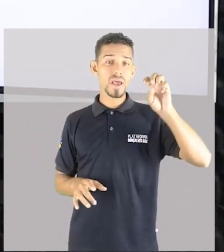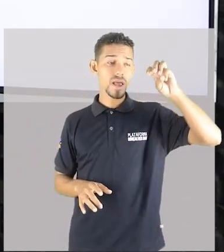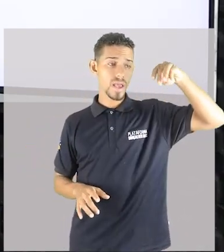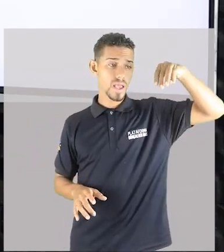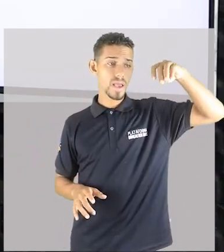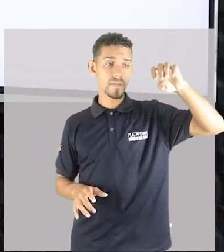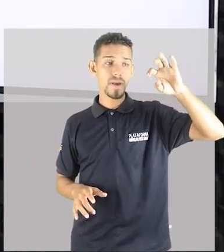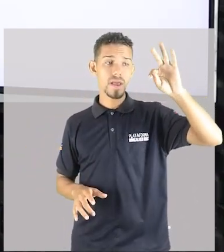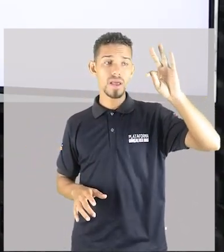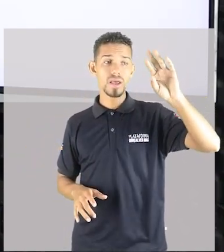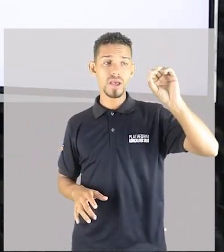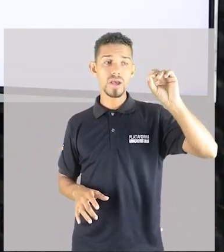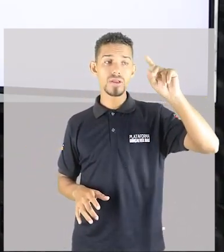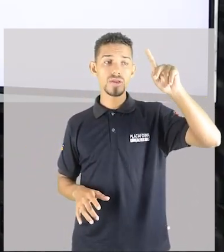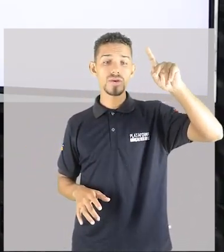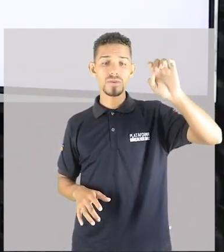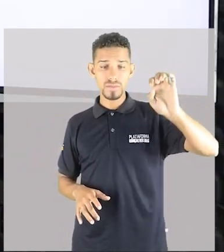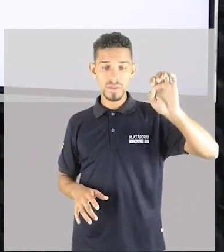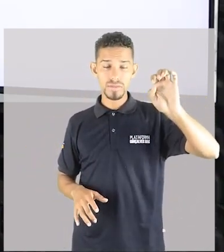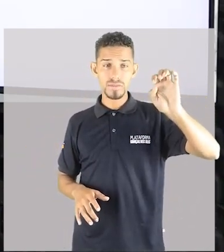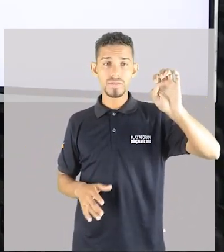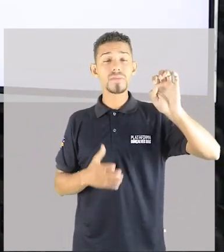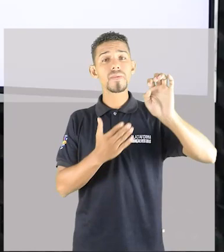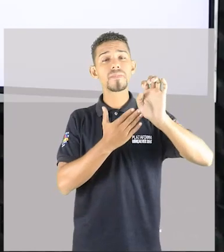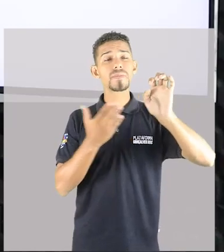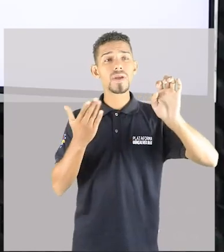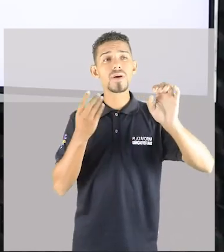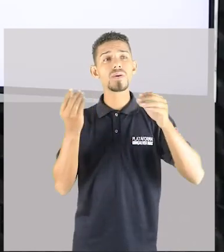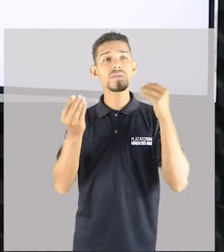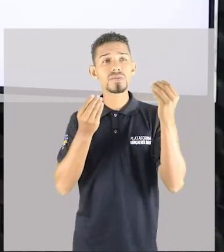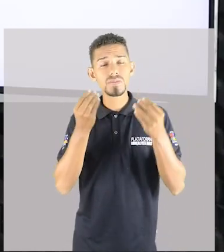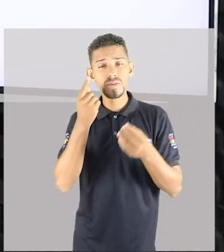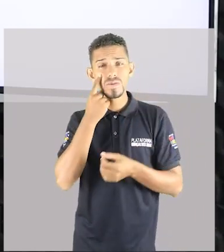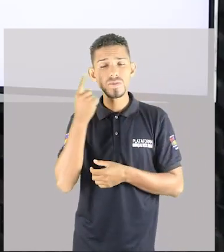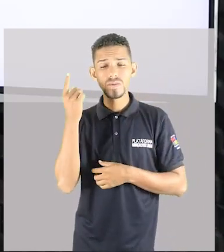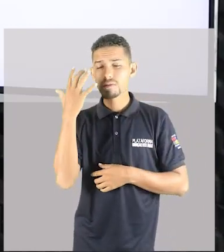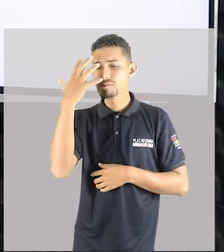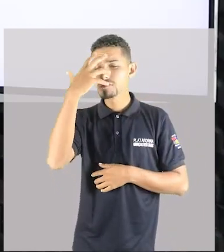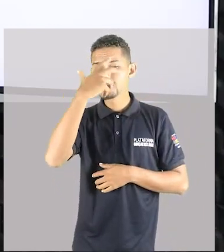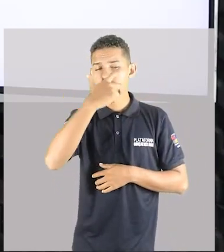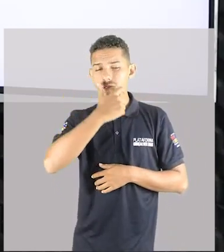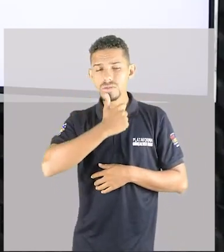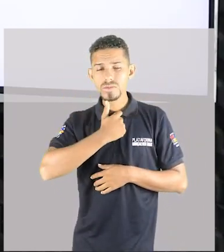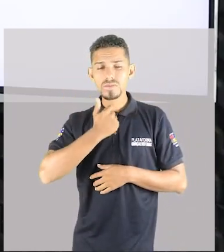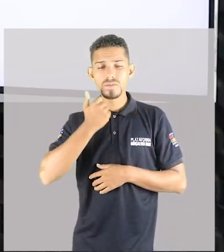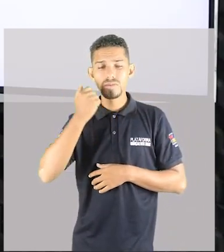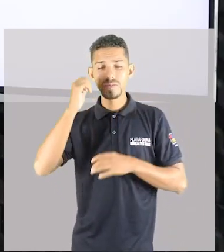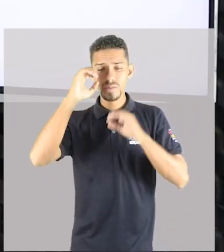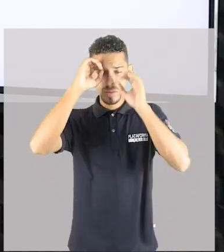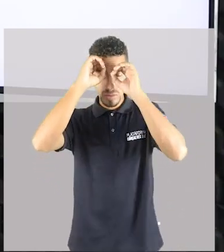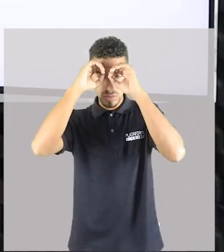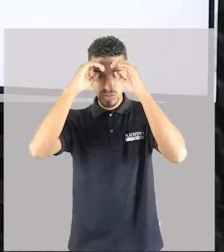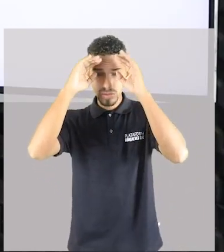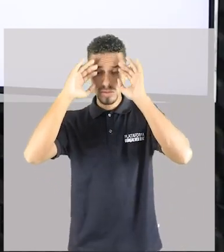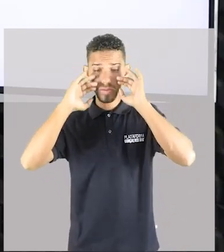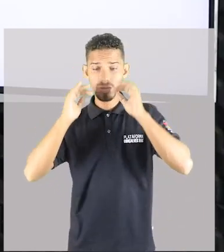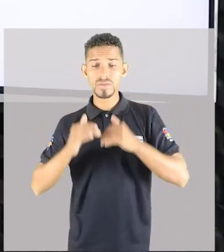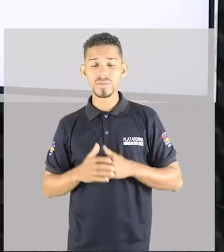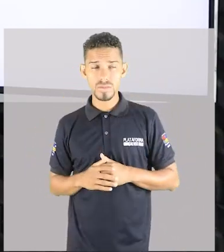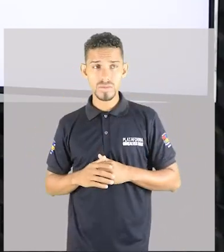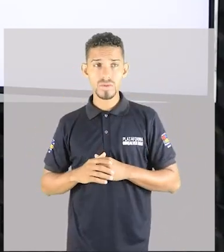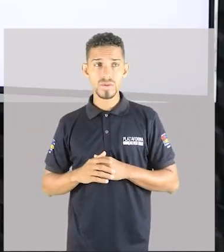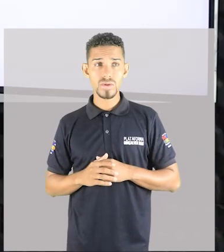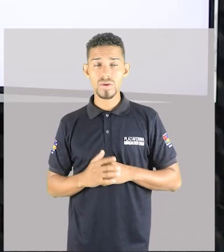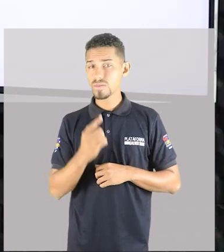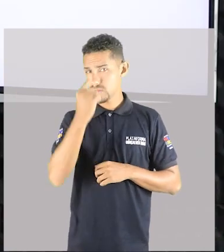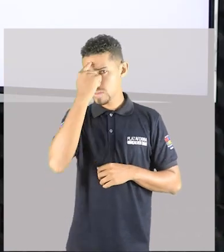um olho, uma pessoa com visão normal. Olha a esfericidade dele, como ele é bonitinho, ele é uma esferinha, legal. Então